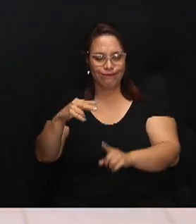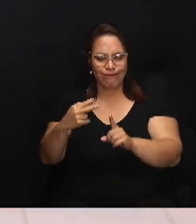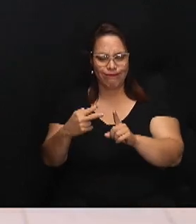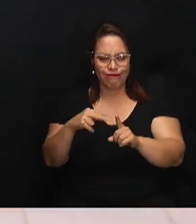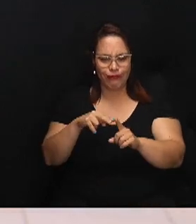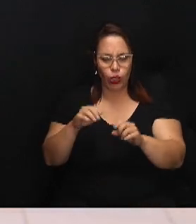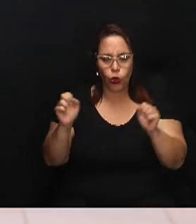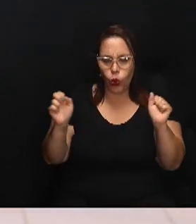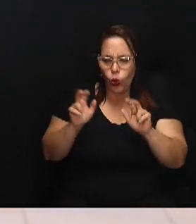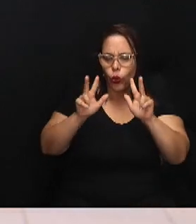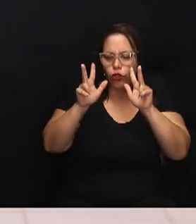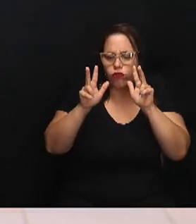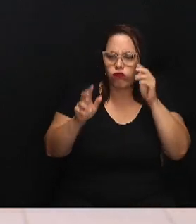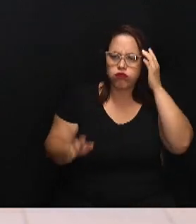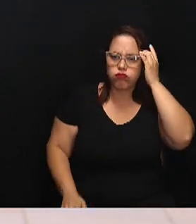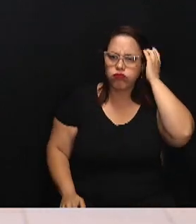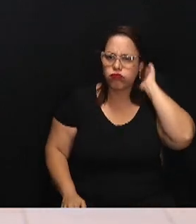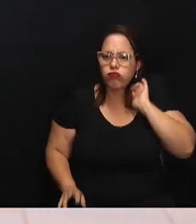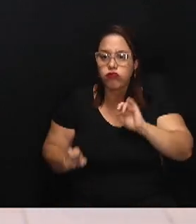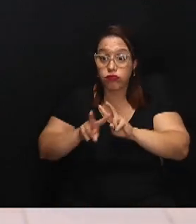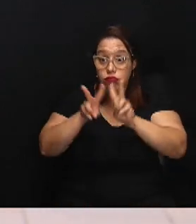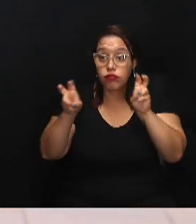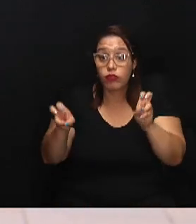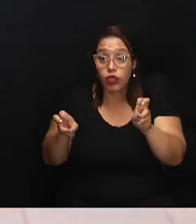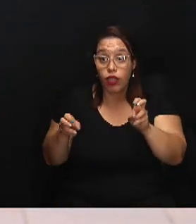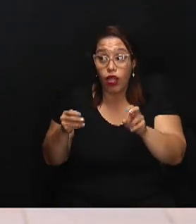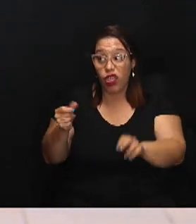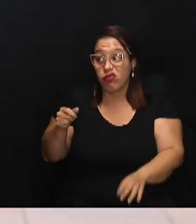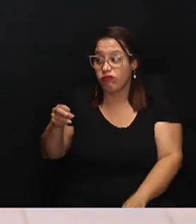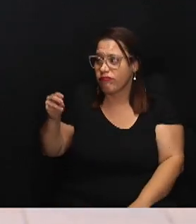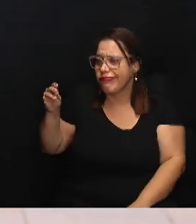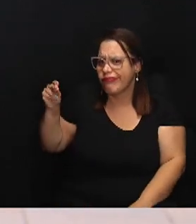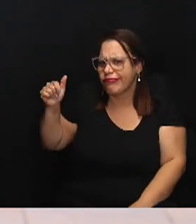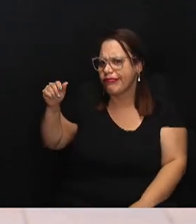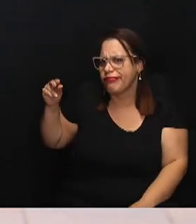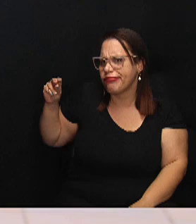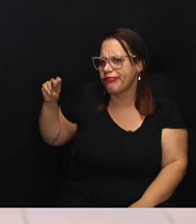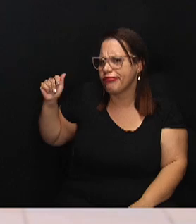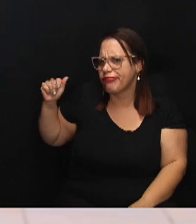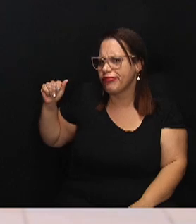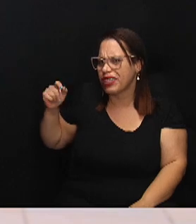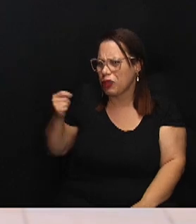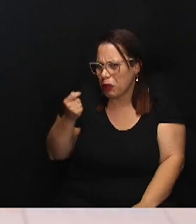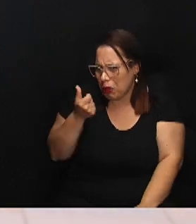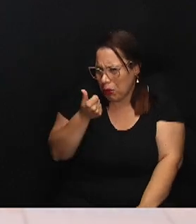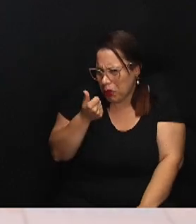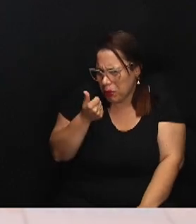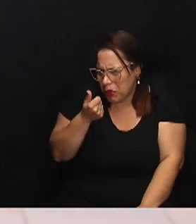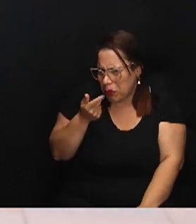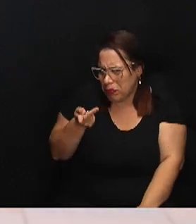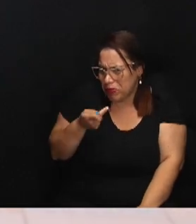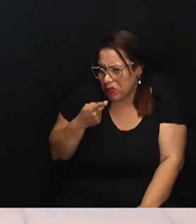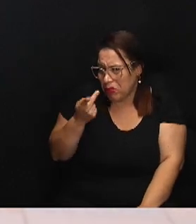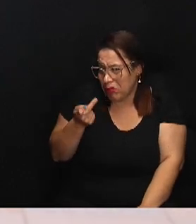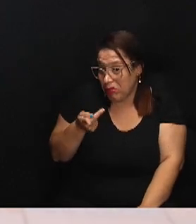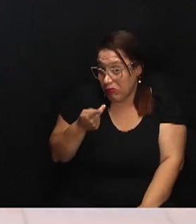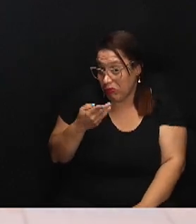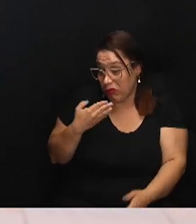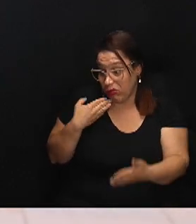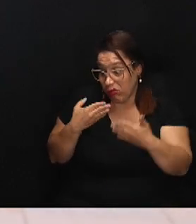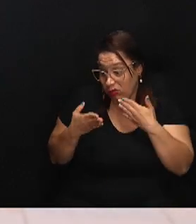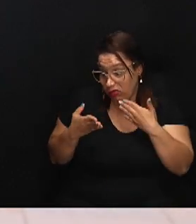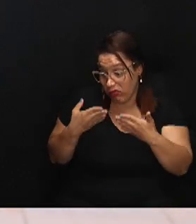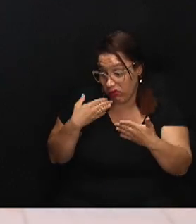saúde mental, um assunto que até pouco tempo atrás era pouco falado, né? Pouco debatido,